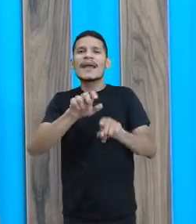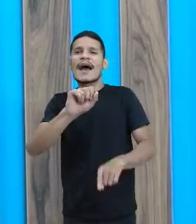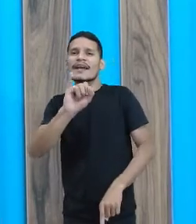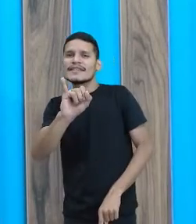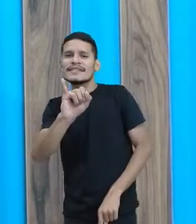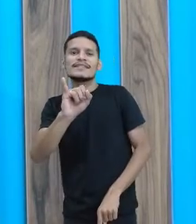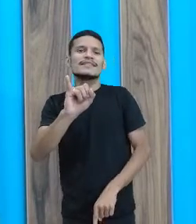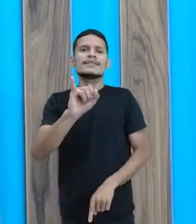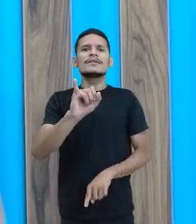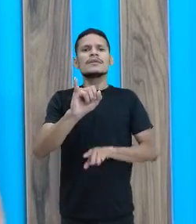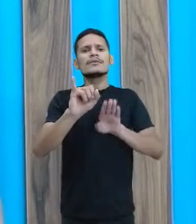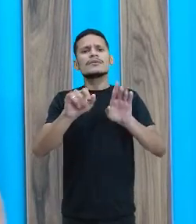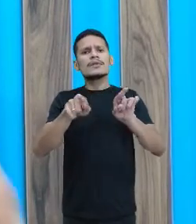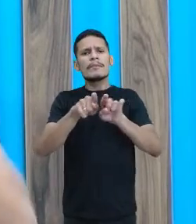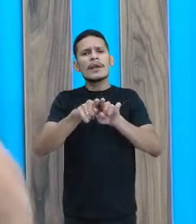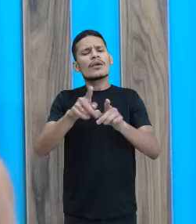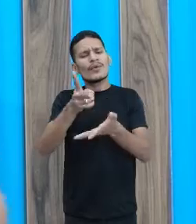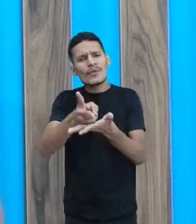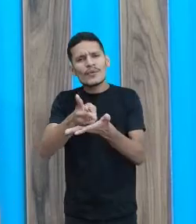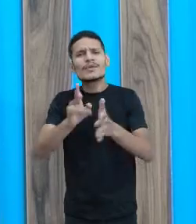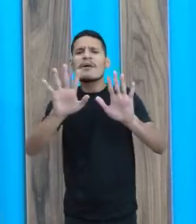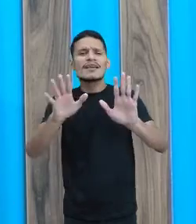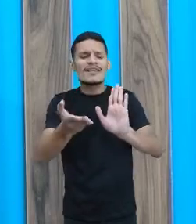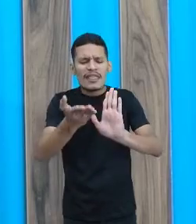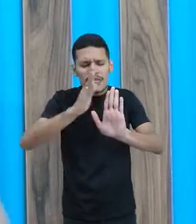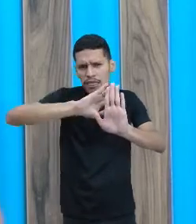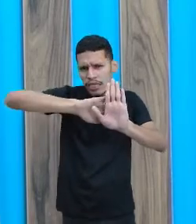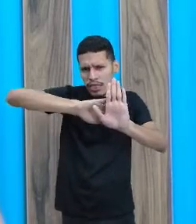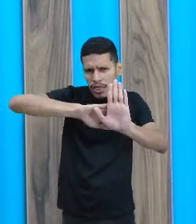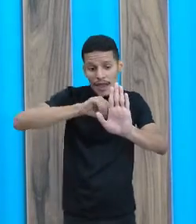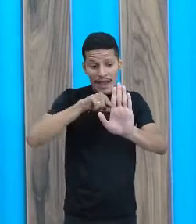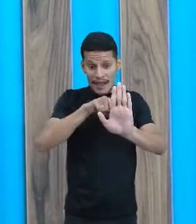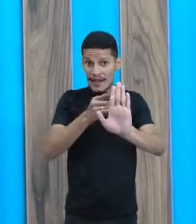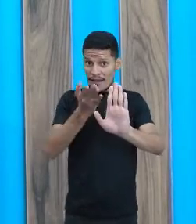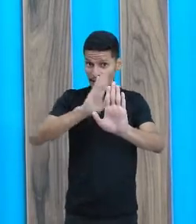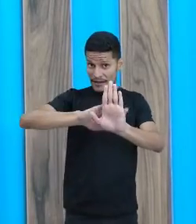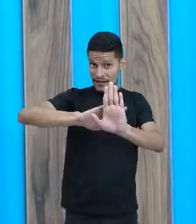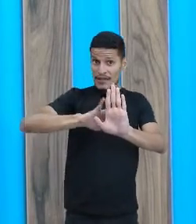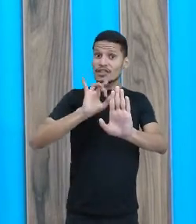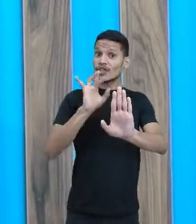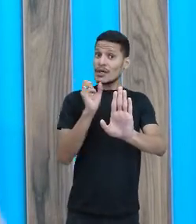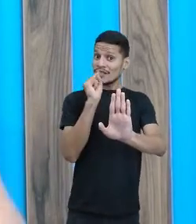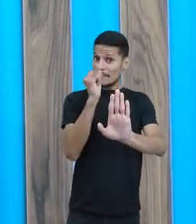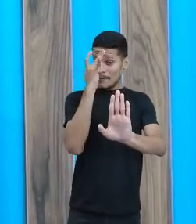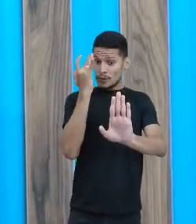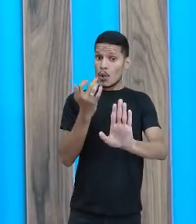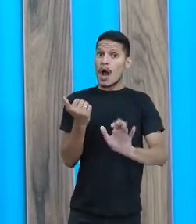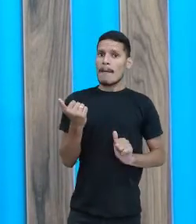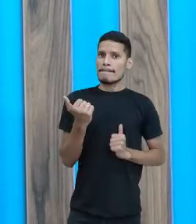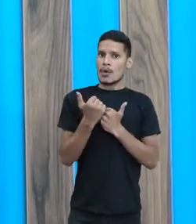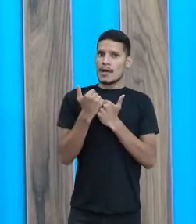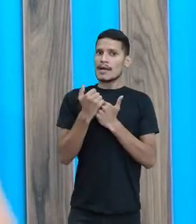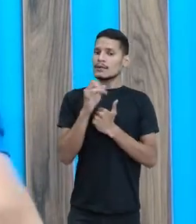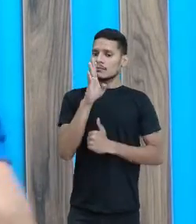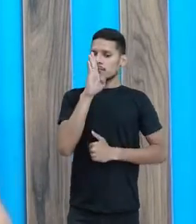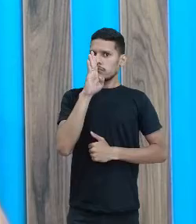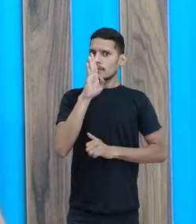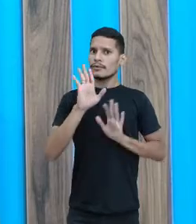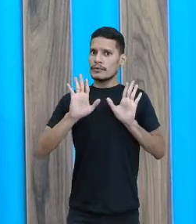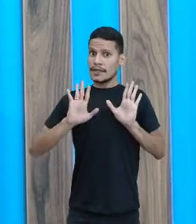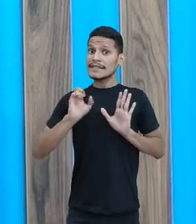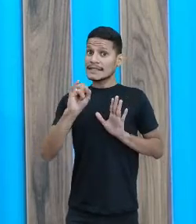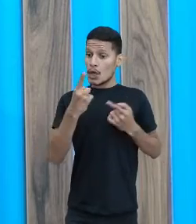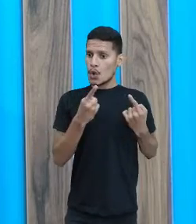institucionais, mas isso era simplesmente uma capa, porque o Congresso funcionava, mas só com quem apoiava, só quem silenciava, porque quem